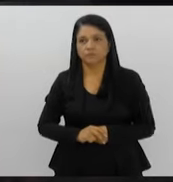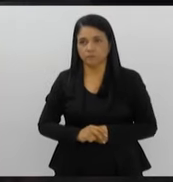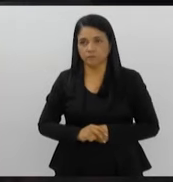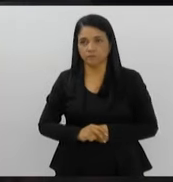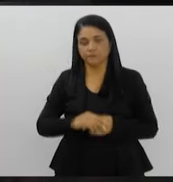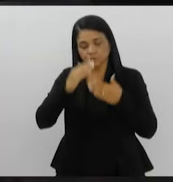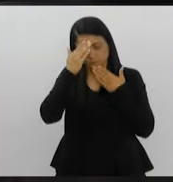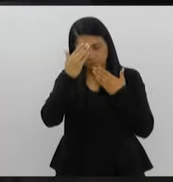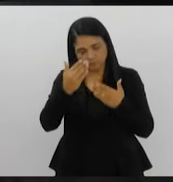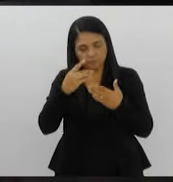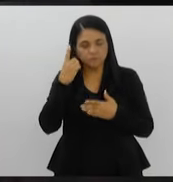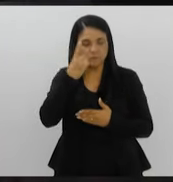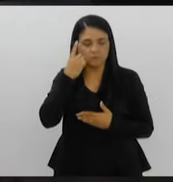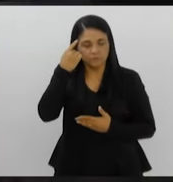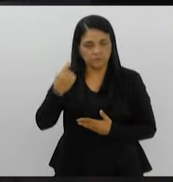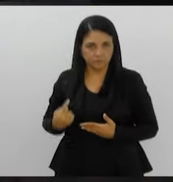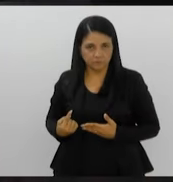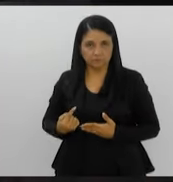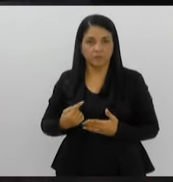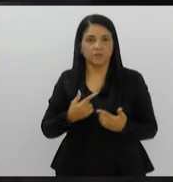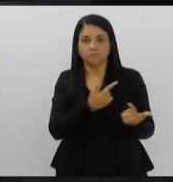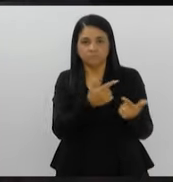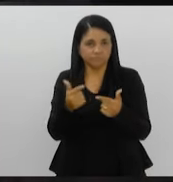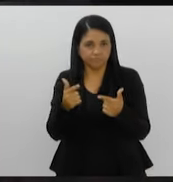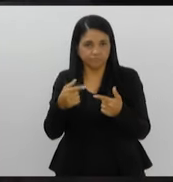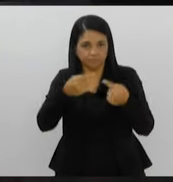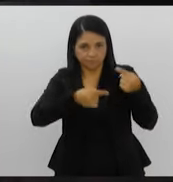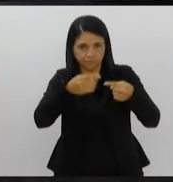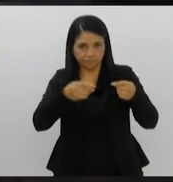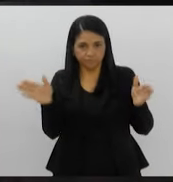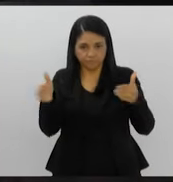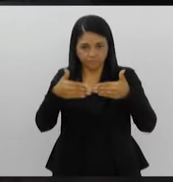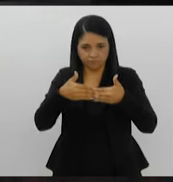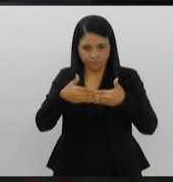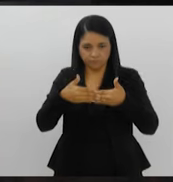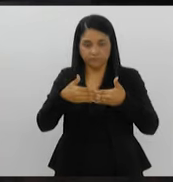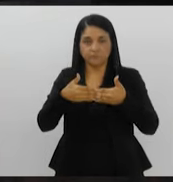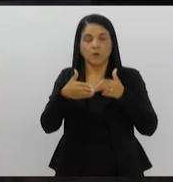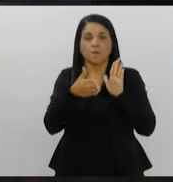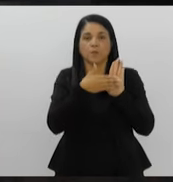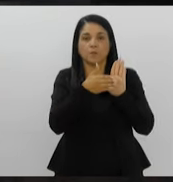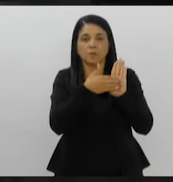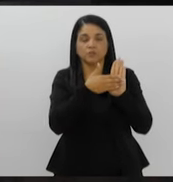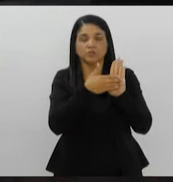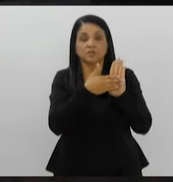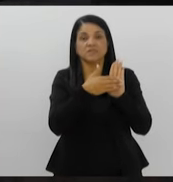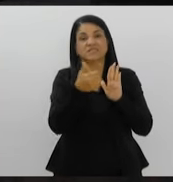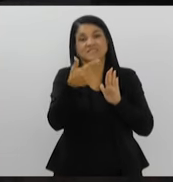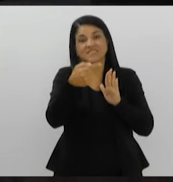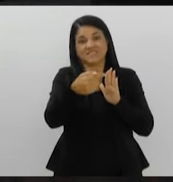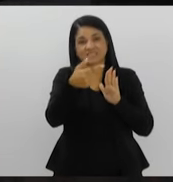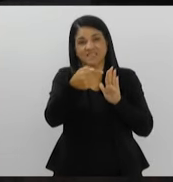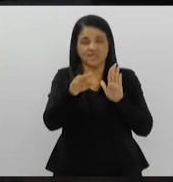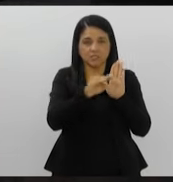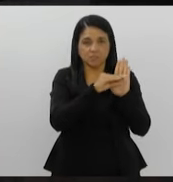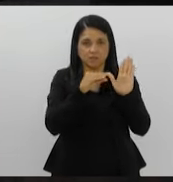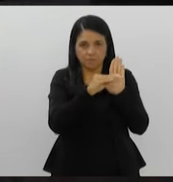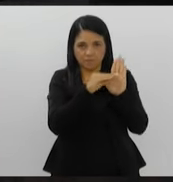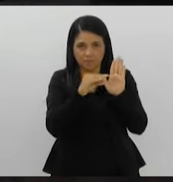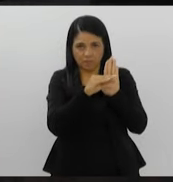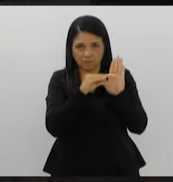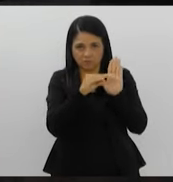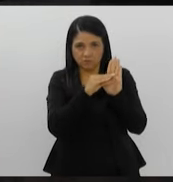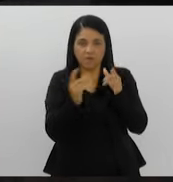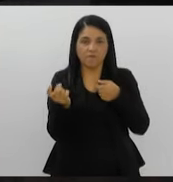Muito obrigado, Dani. Não havendo mais quem queira discutir, encerrada a discussão, a presente proposta recebeu 17 emendas